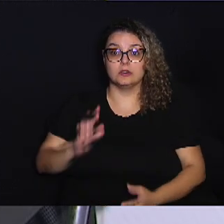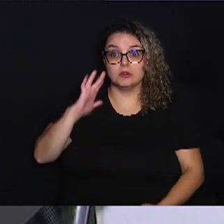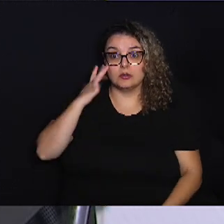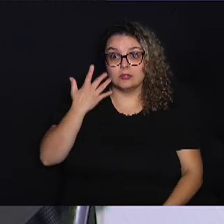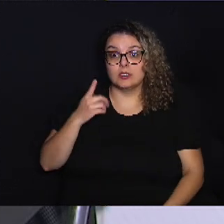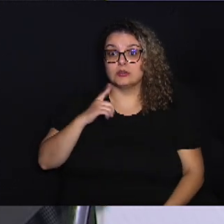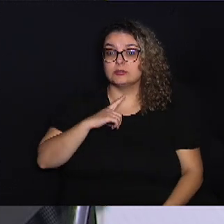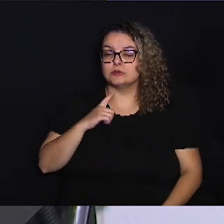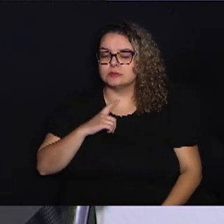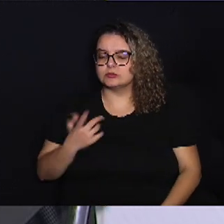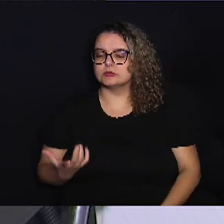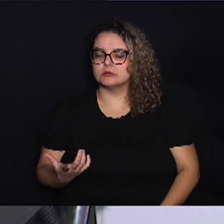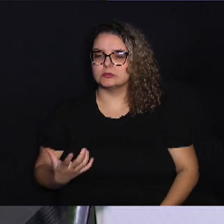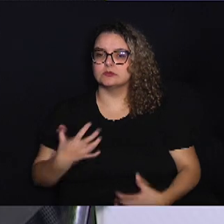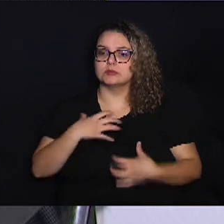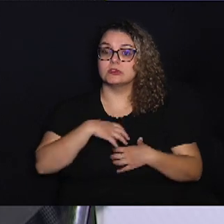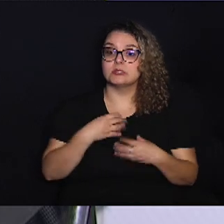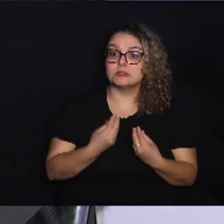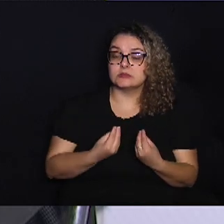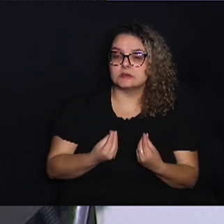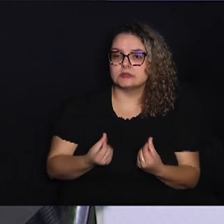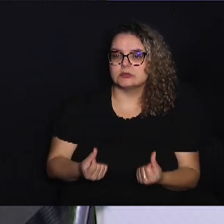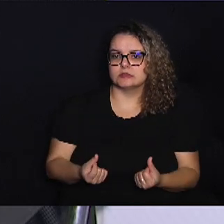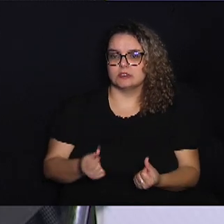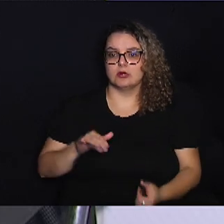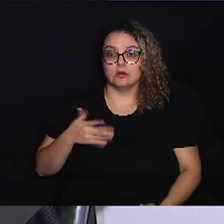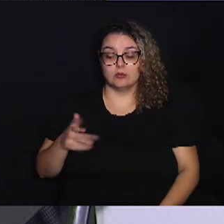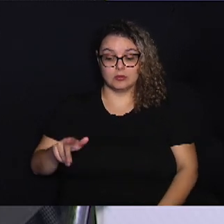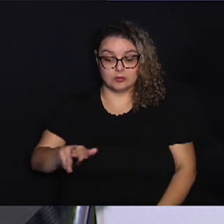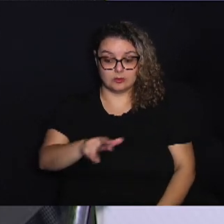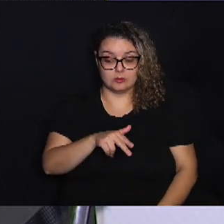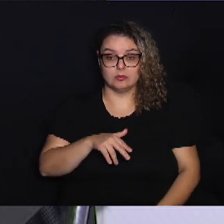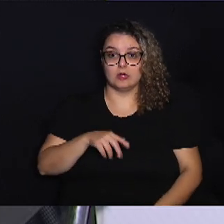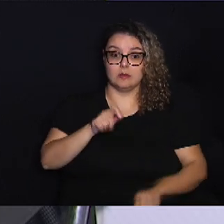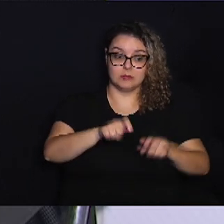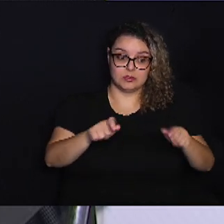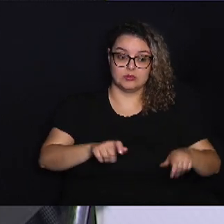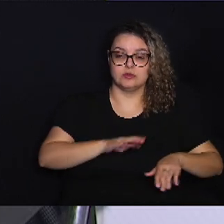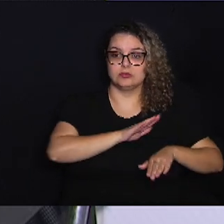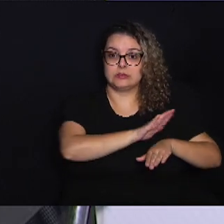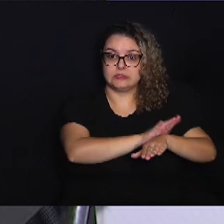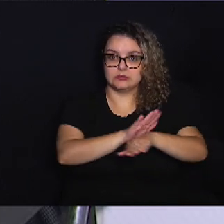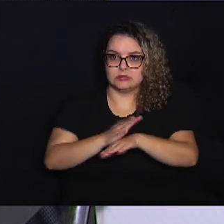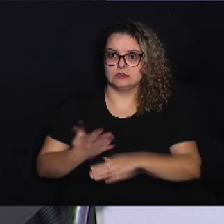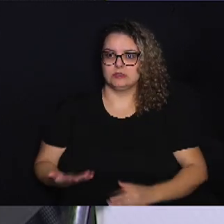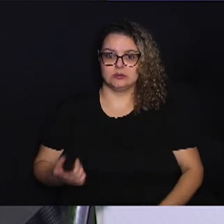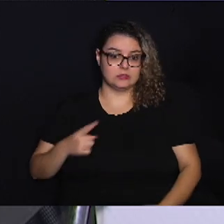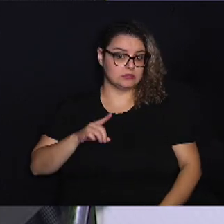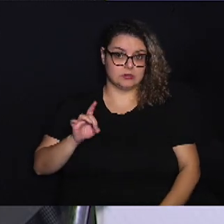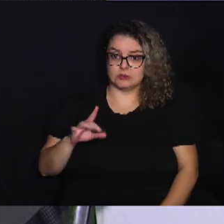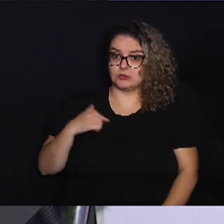que ter essa sensibilidade de quando o irmão precisa de ajuda, o próximo precisa de ajuda, não